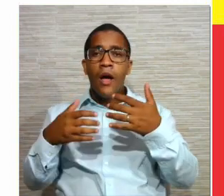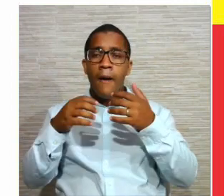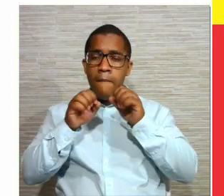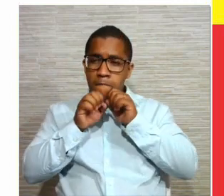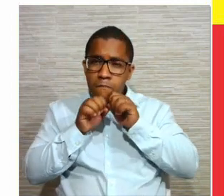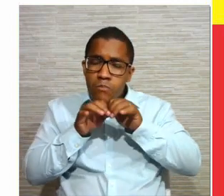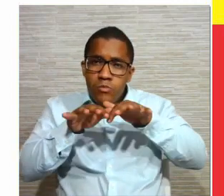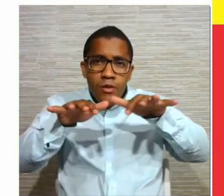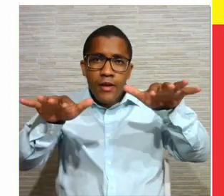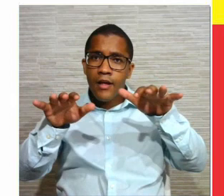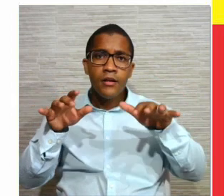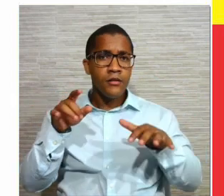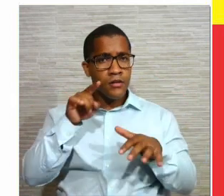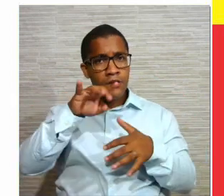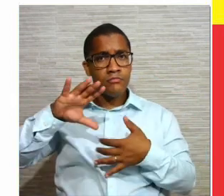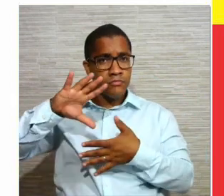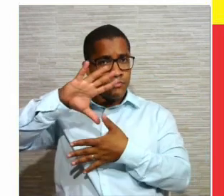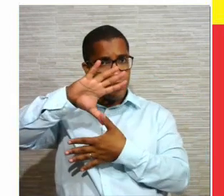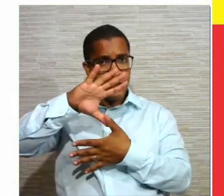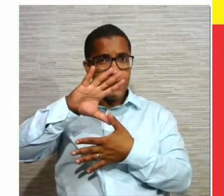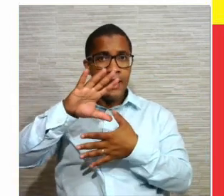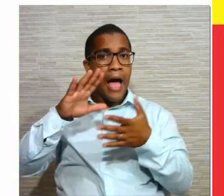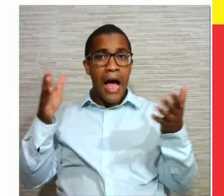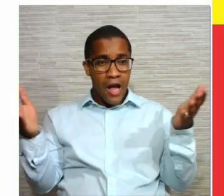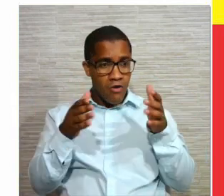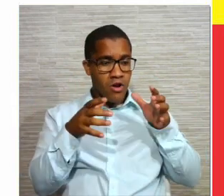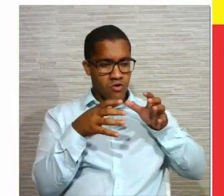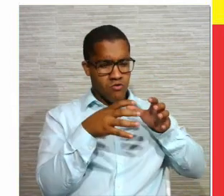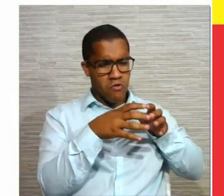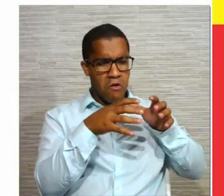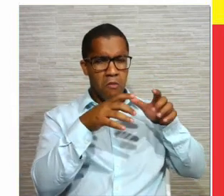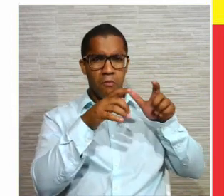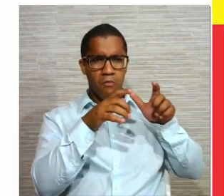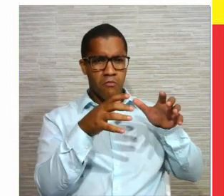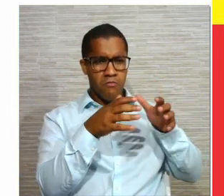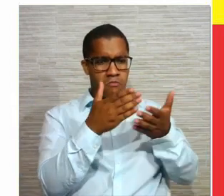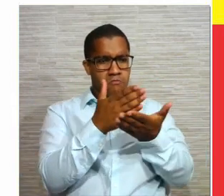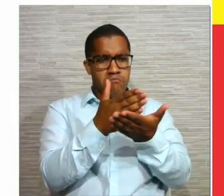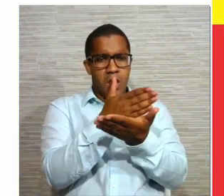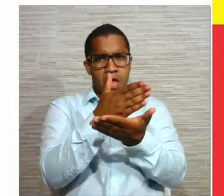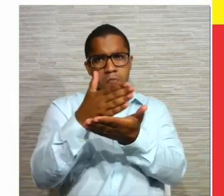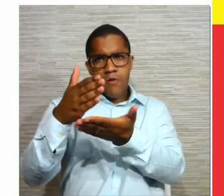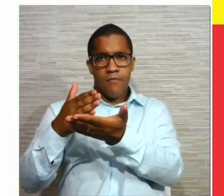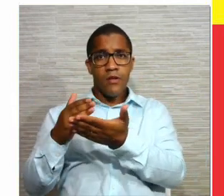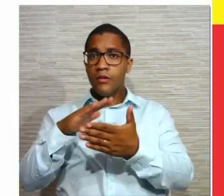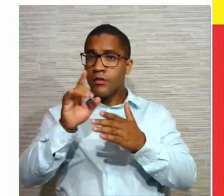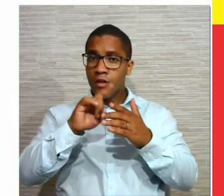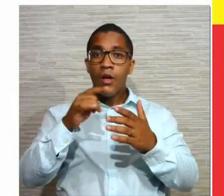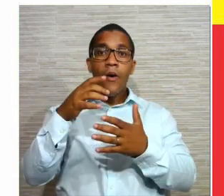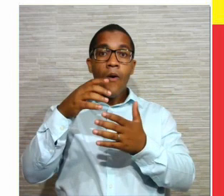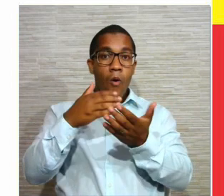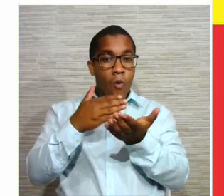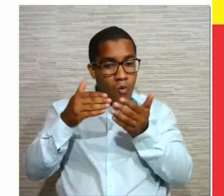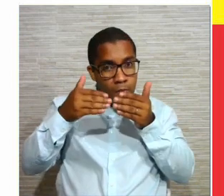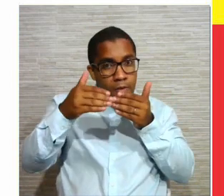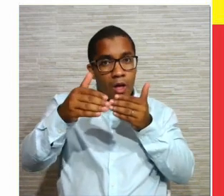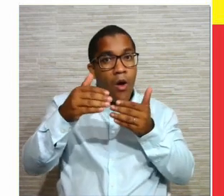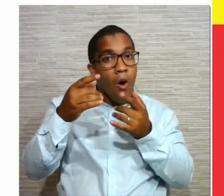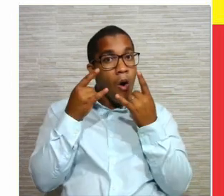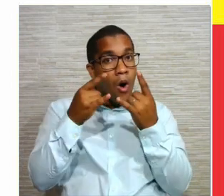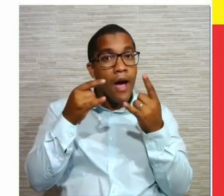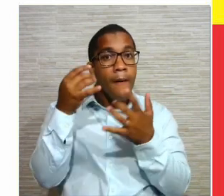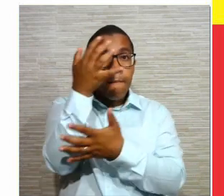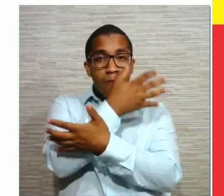americana. Nunca mais a música foi definida dessa forma. Então, a partir do rock and roll, a música ganhou outra estrutura, outra forma